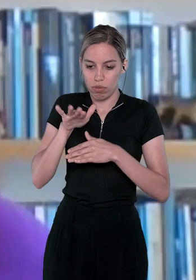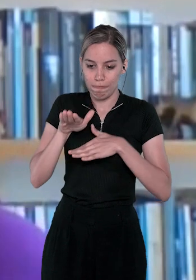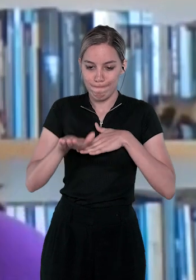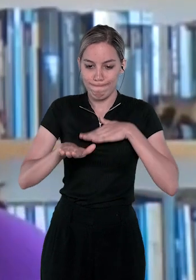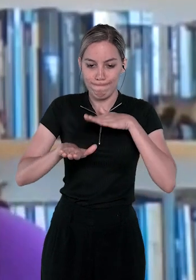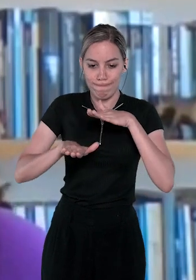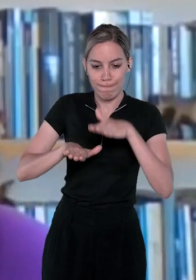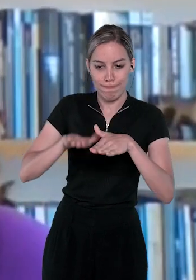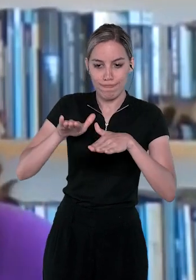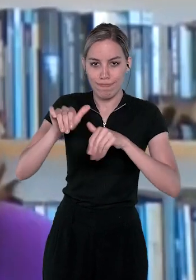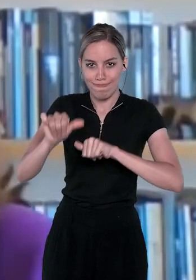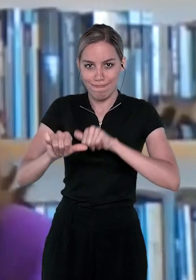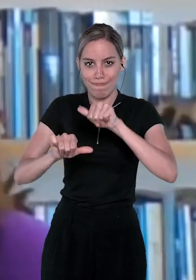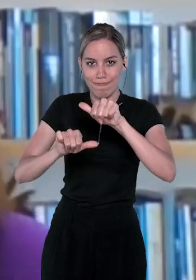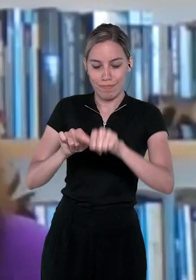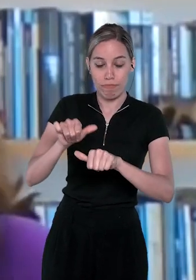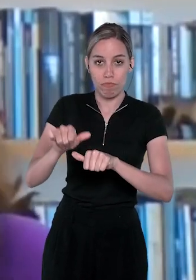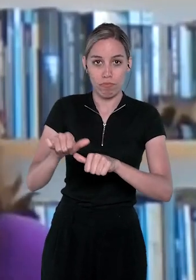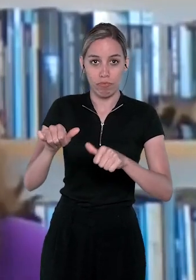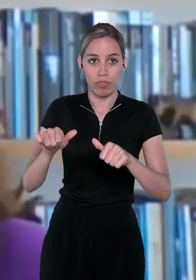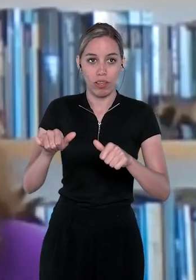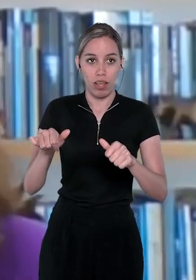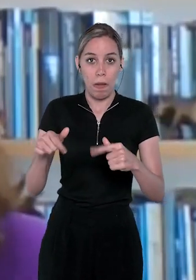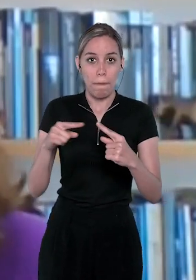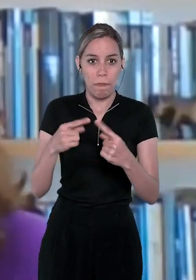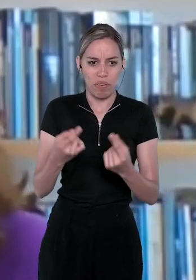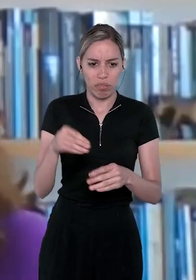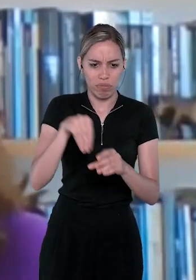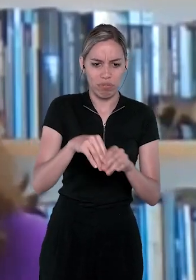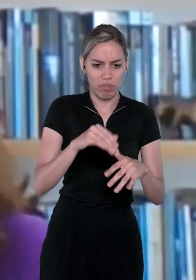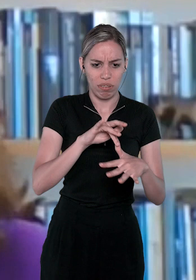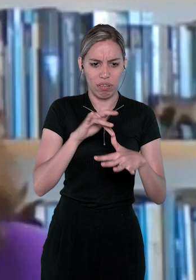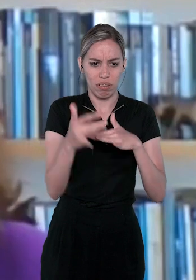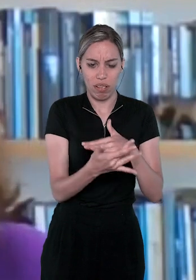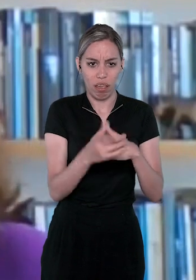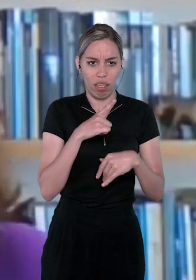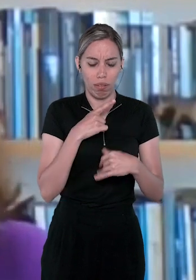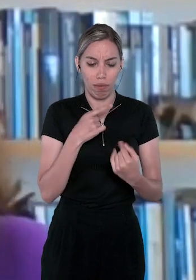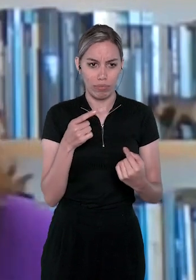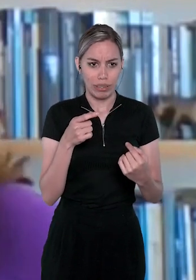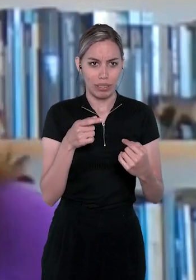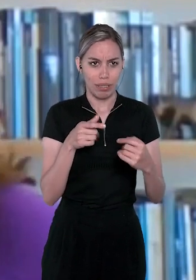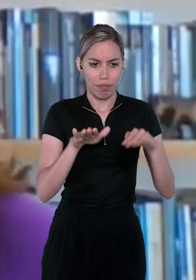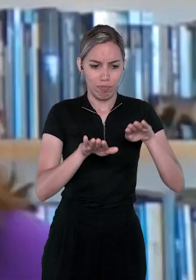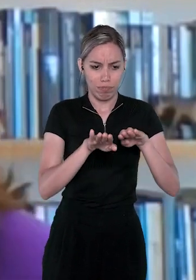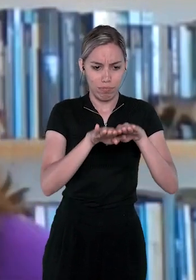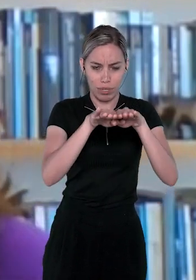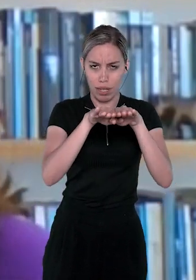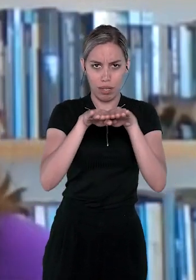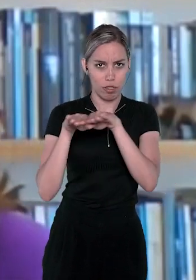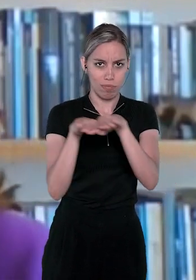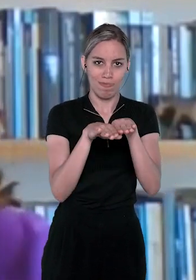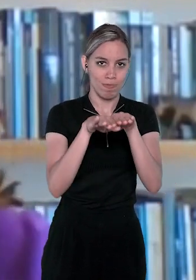aqui, e a desigualdade que cada vez mais se escancara. É bem